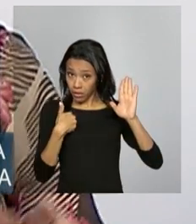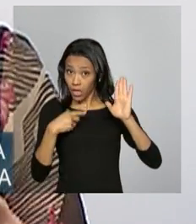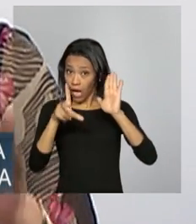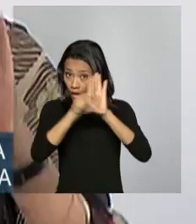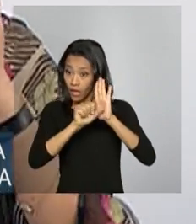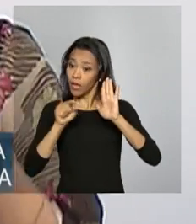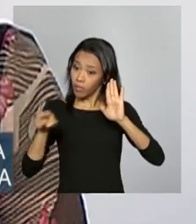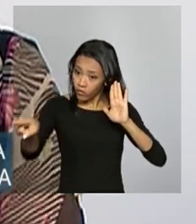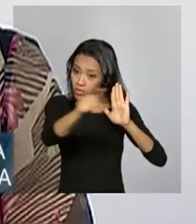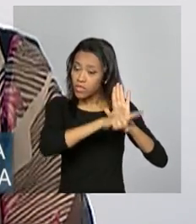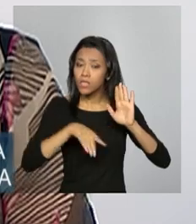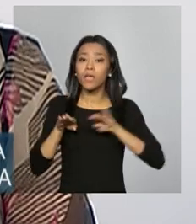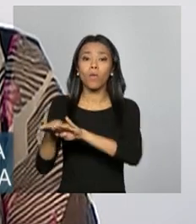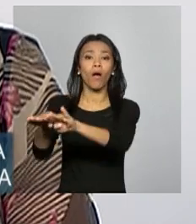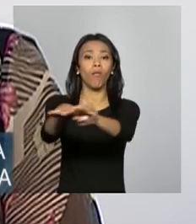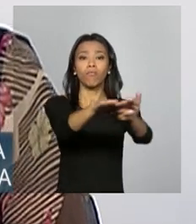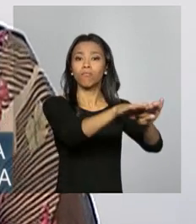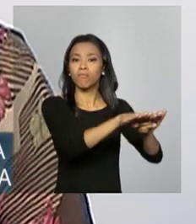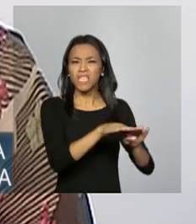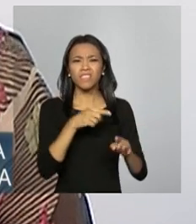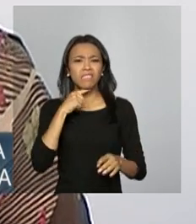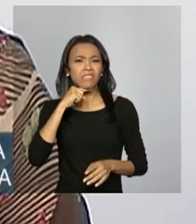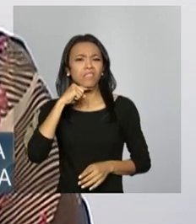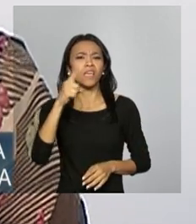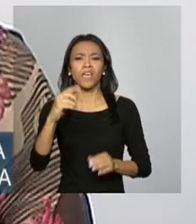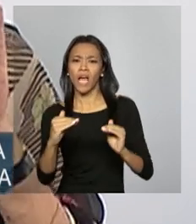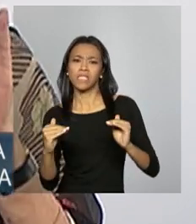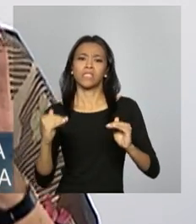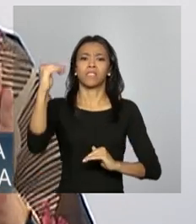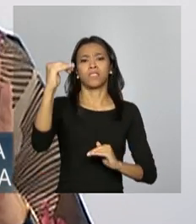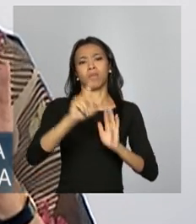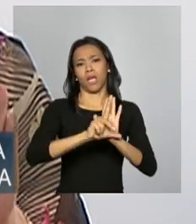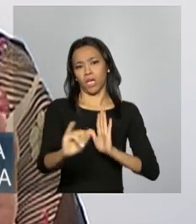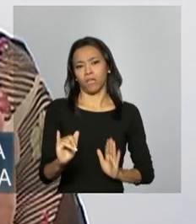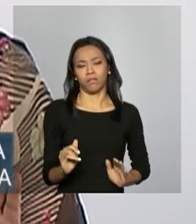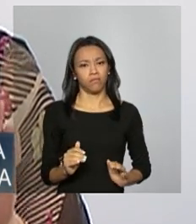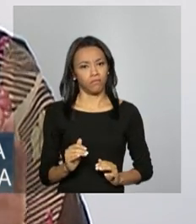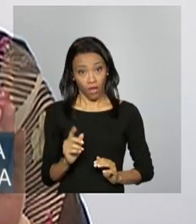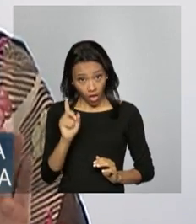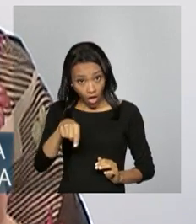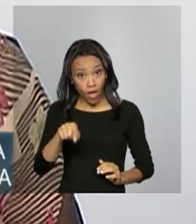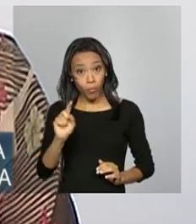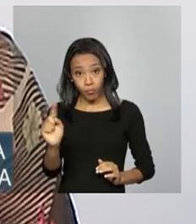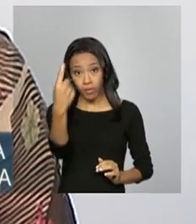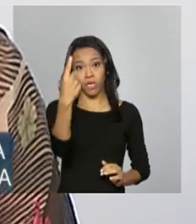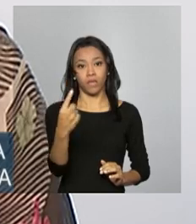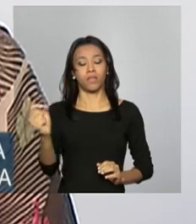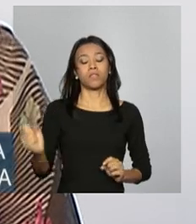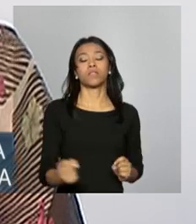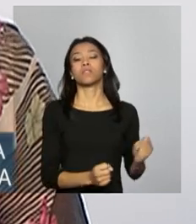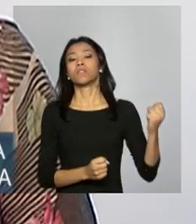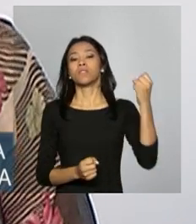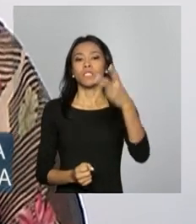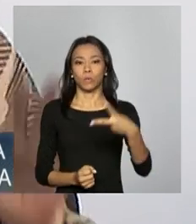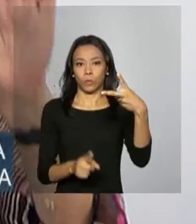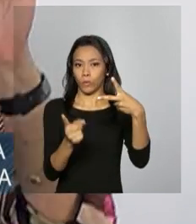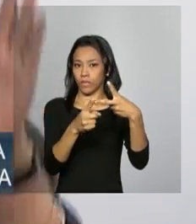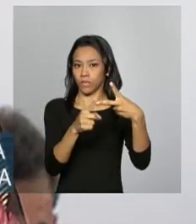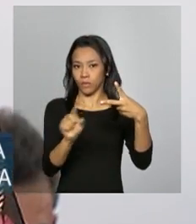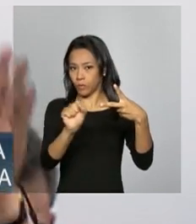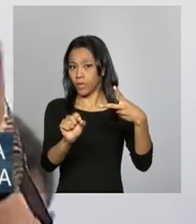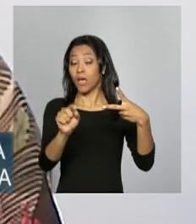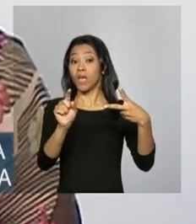mundo. Ninguém está acima da lei. É essa a primeira questão. A segunda questão é